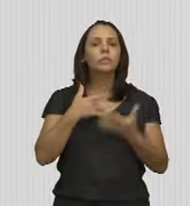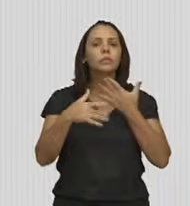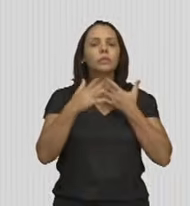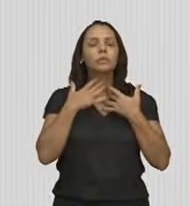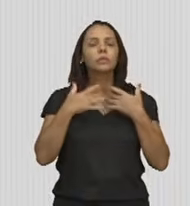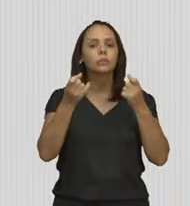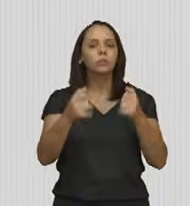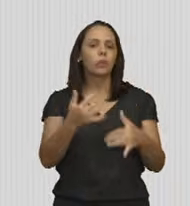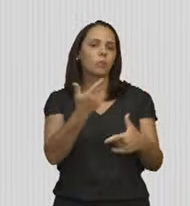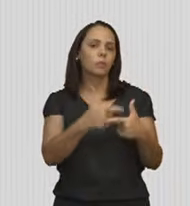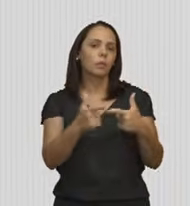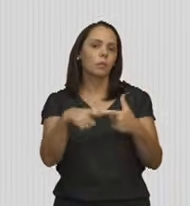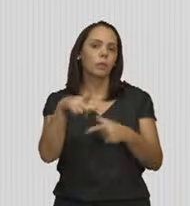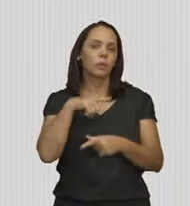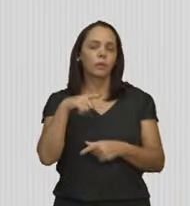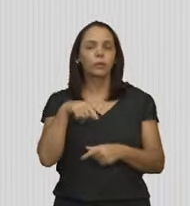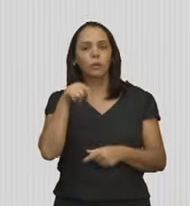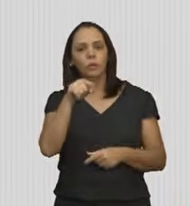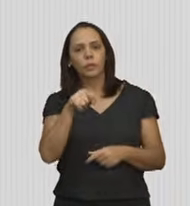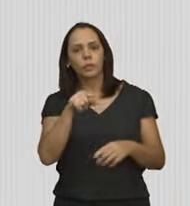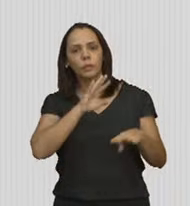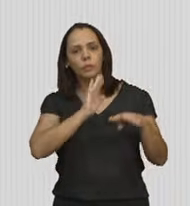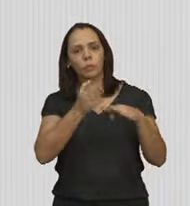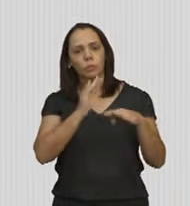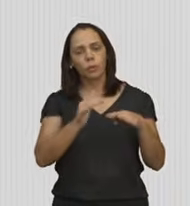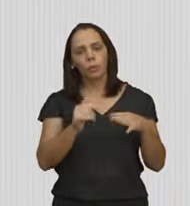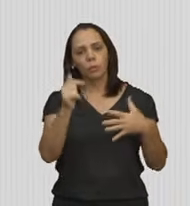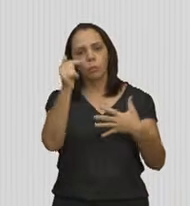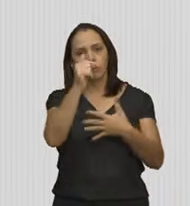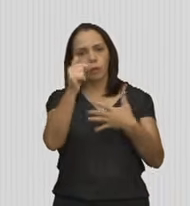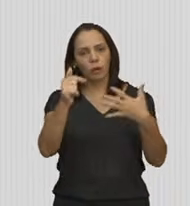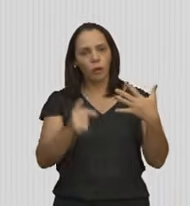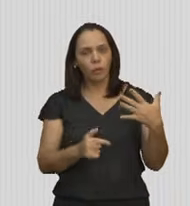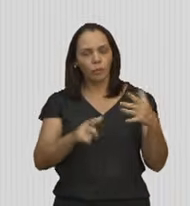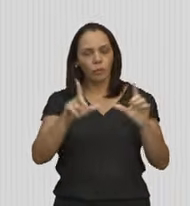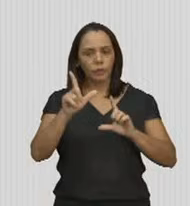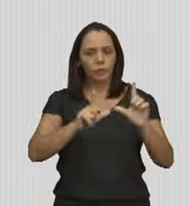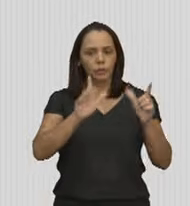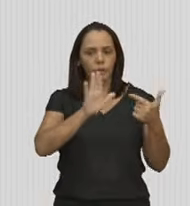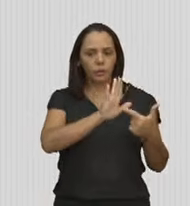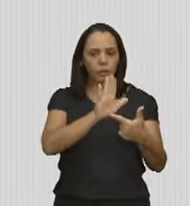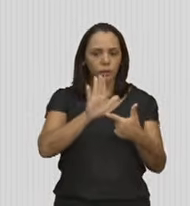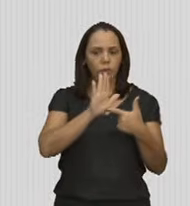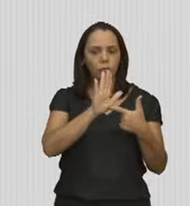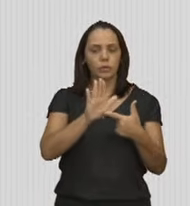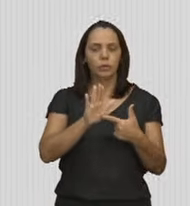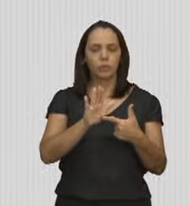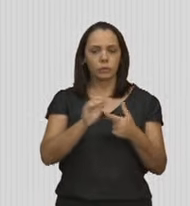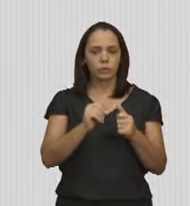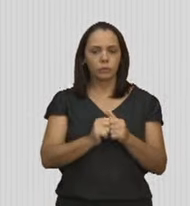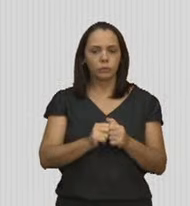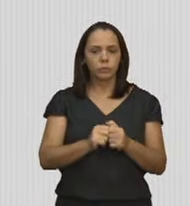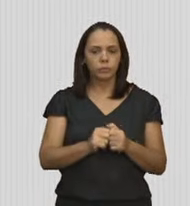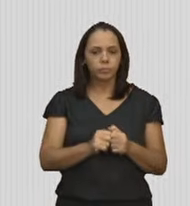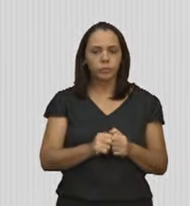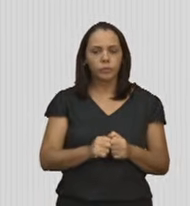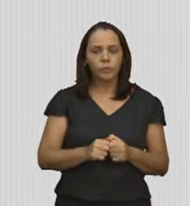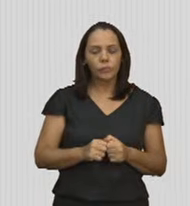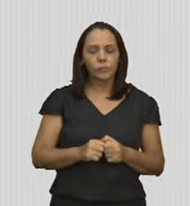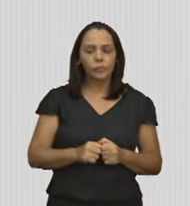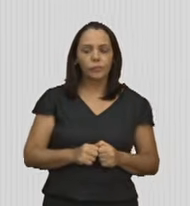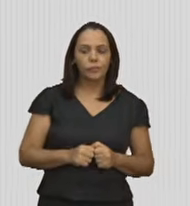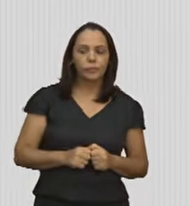aí do Pagador de Andrade, você que é do Jardim Liberdade, do Jardim Santana do Pedregulho, não está o Joex aí, que é morador lá do bairro,